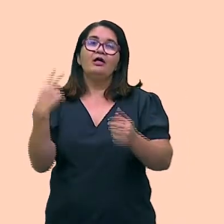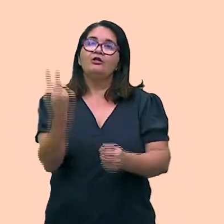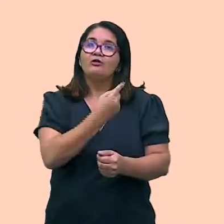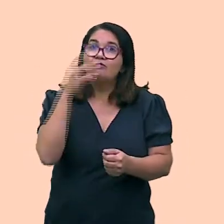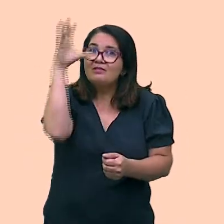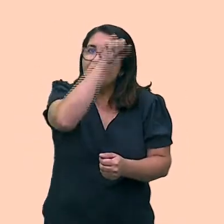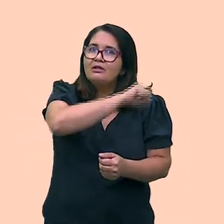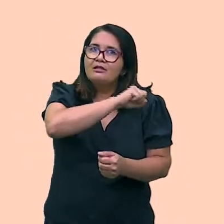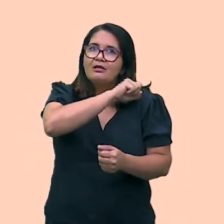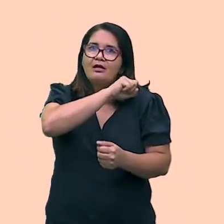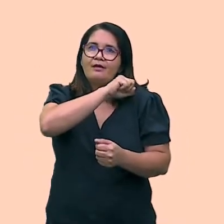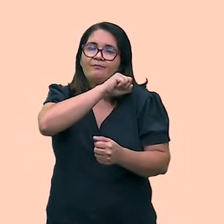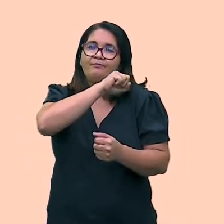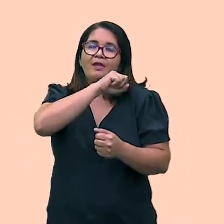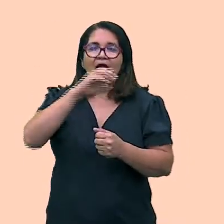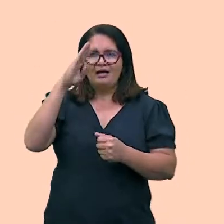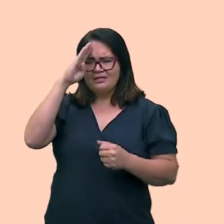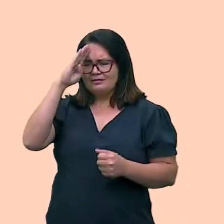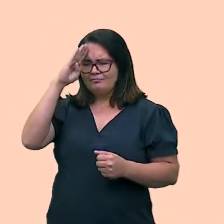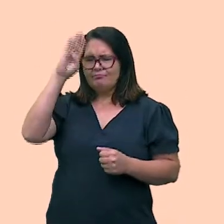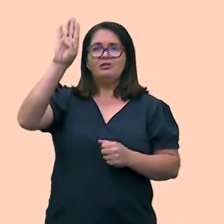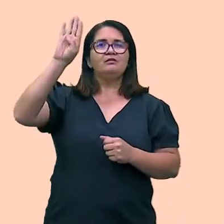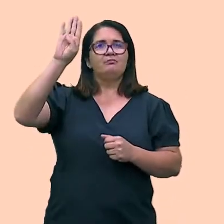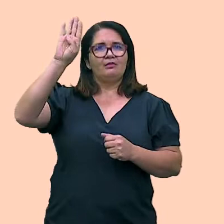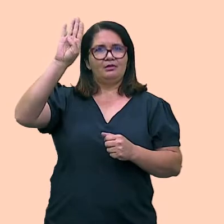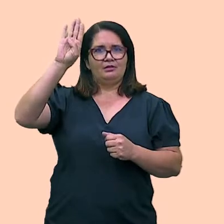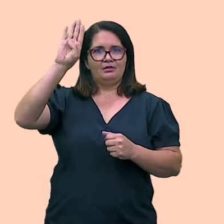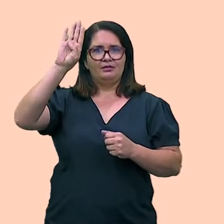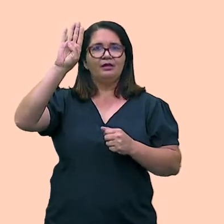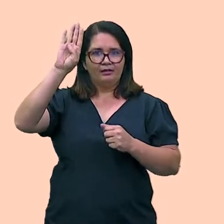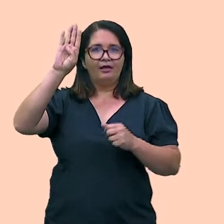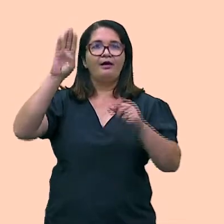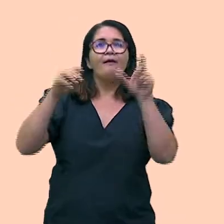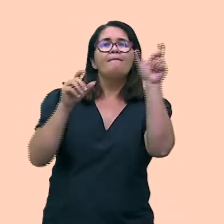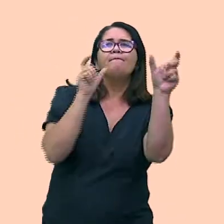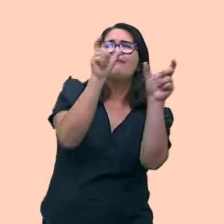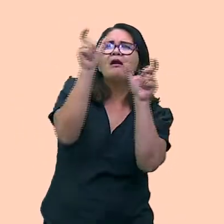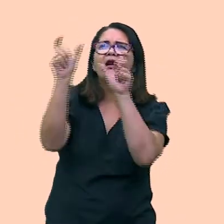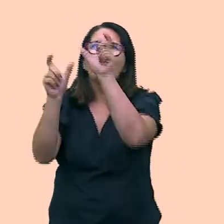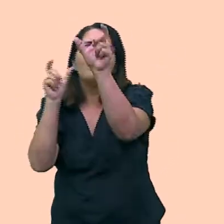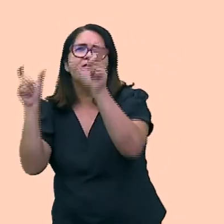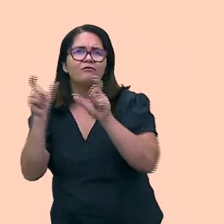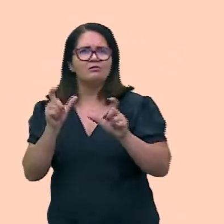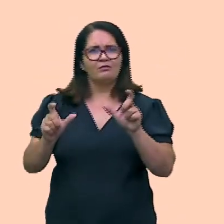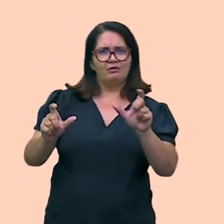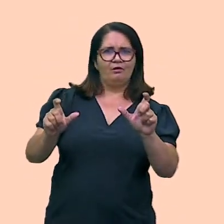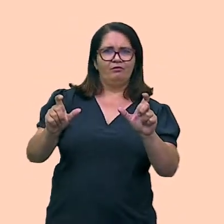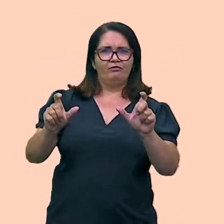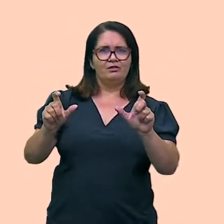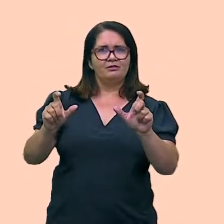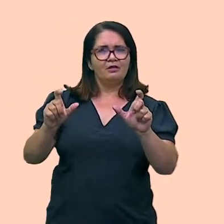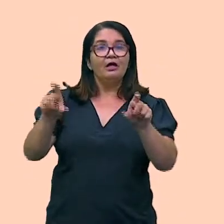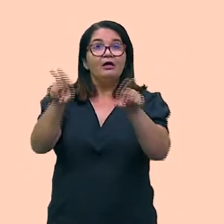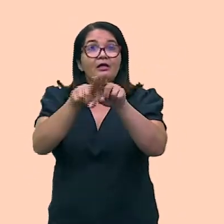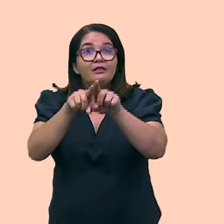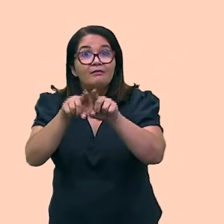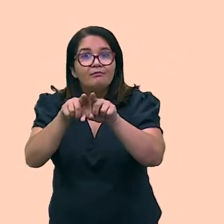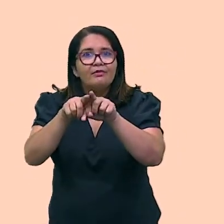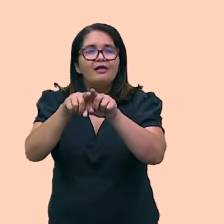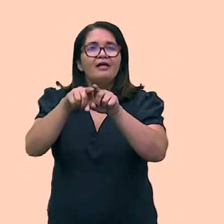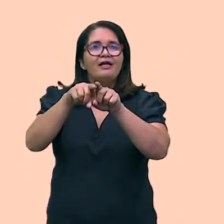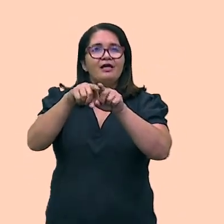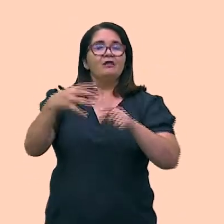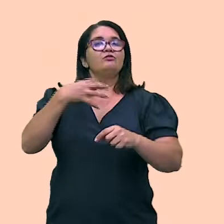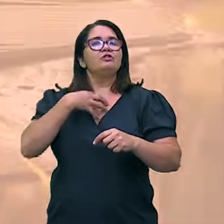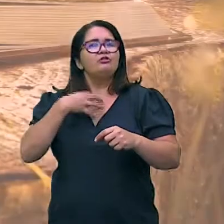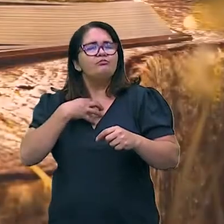aqui. As que nós mais usamos no nosso dia a dia e as que caem nessas provas que vocês fazem